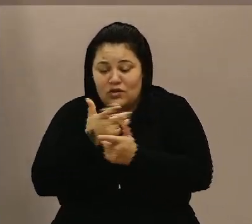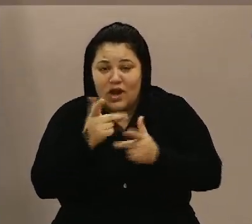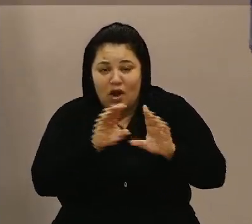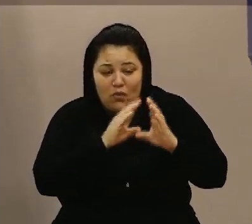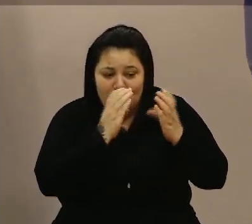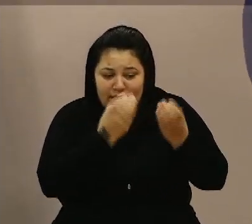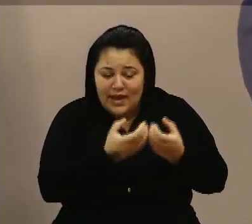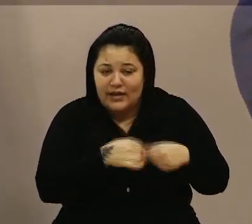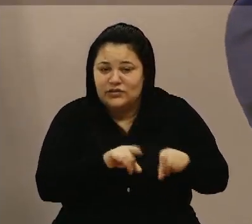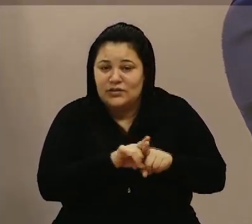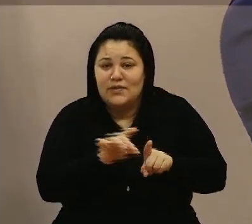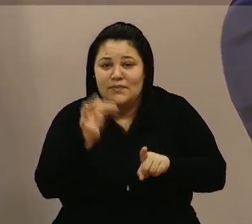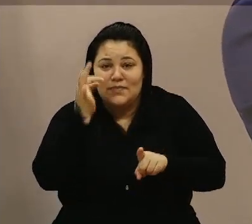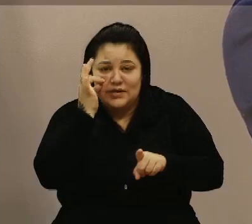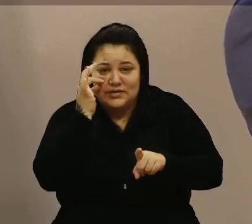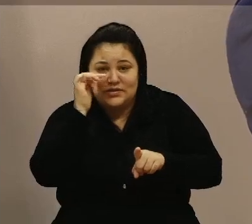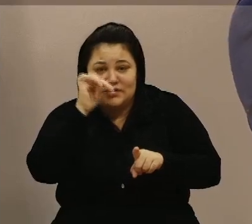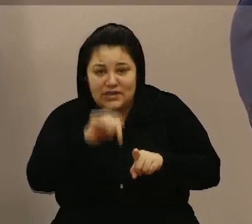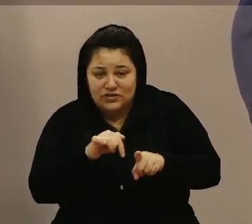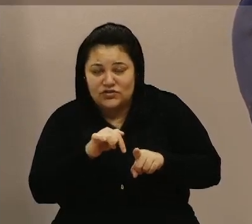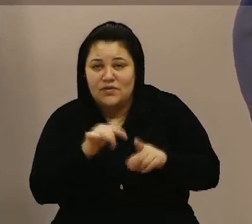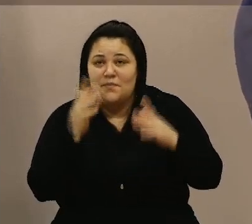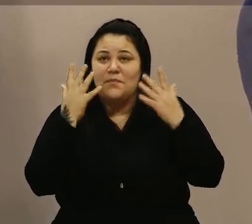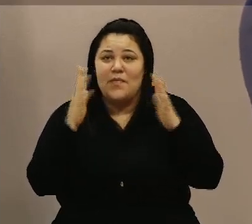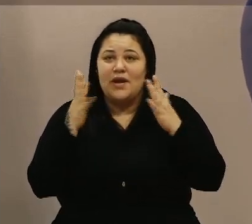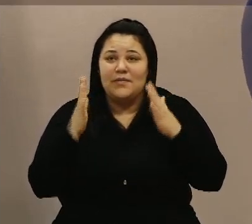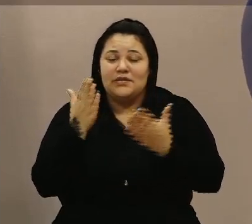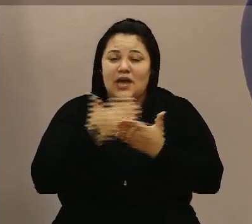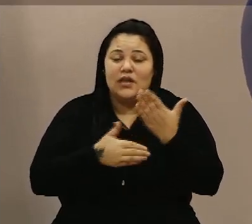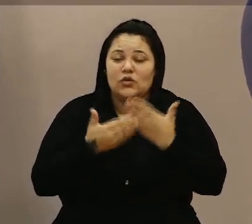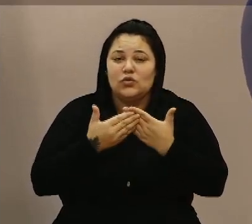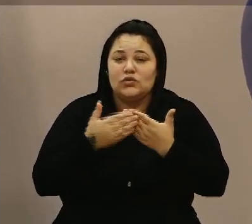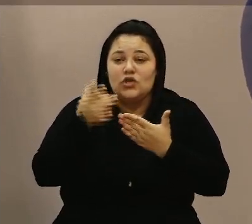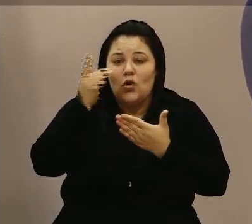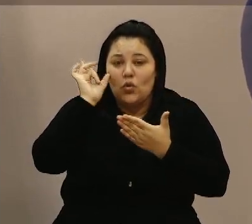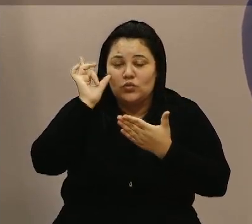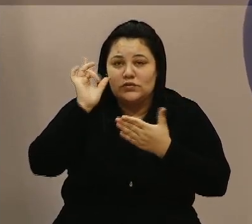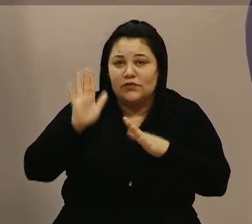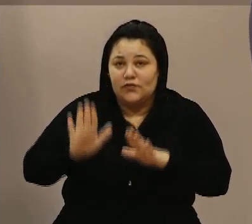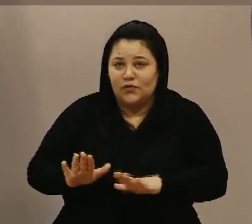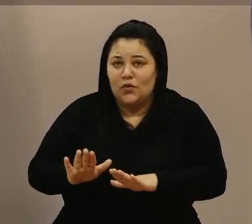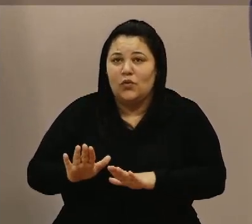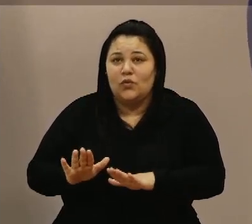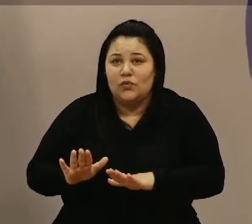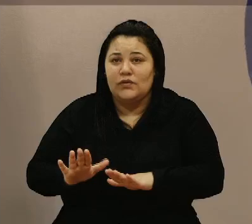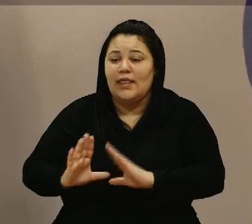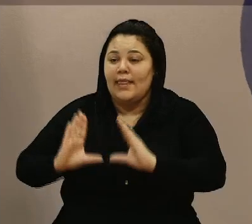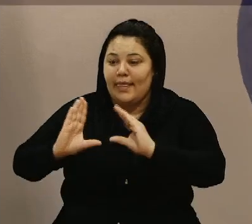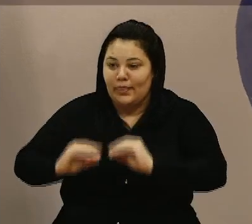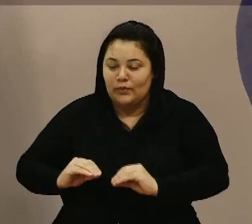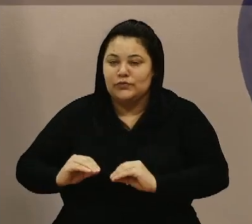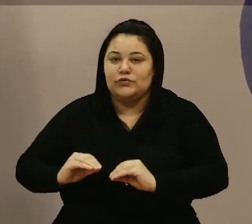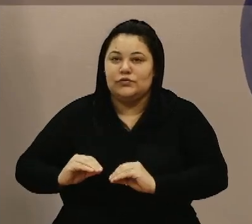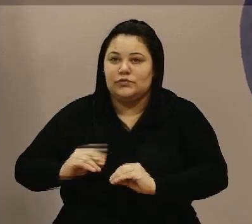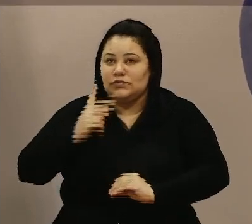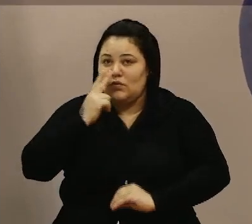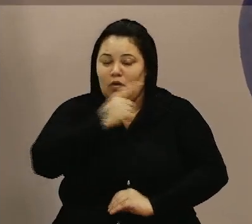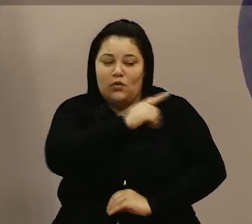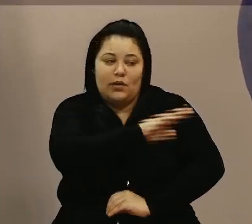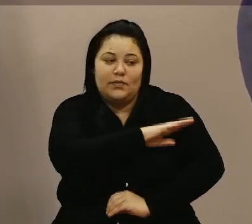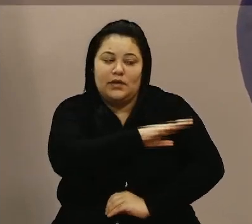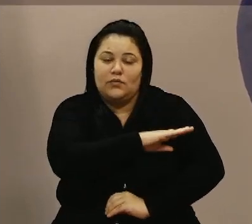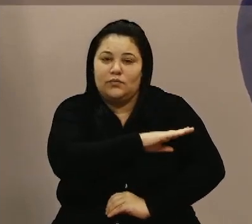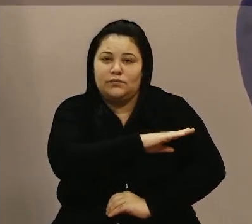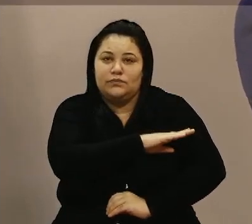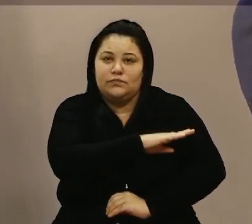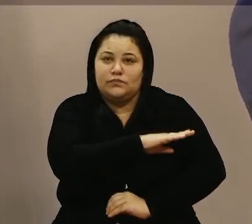que estava aqui presente também, parabenizar a todos, que ontem ficamos até tarde aqui, o vereador, como o Ramon fala, capitão Ramon fala,